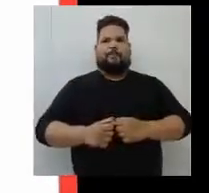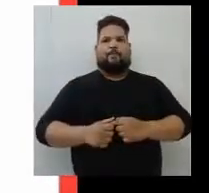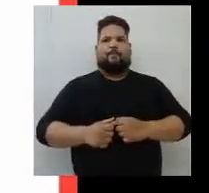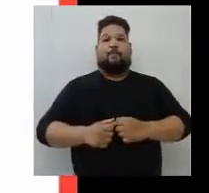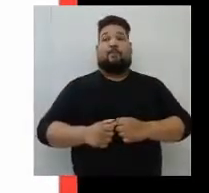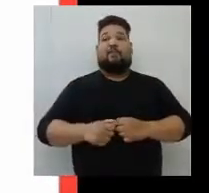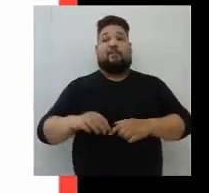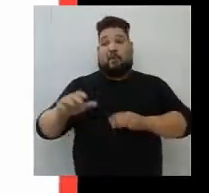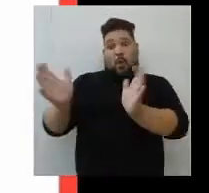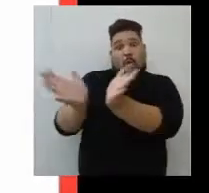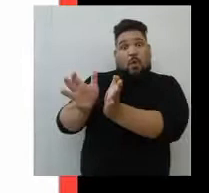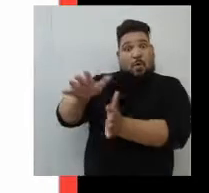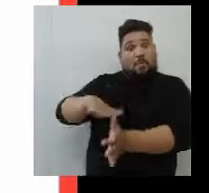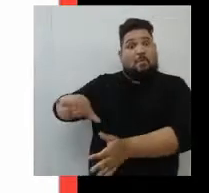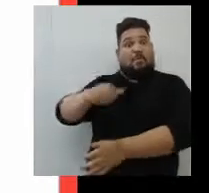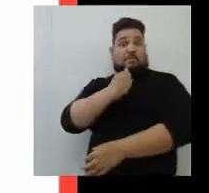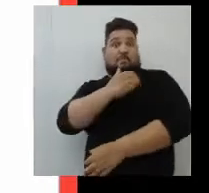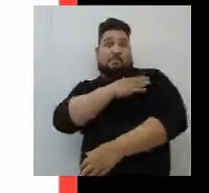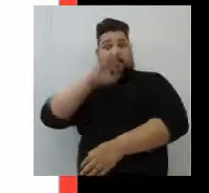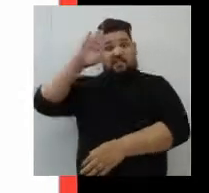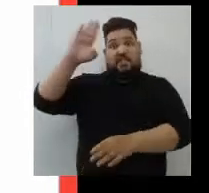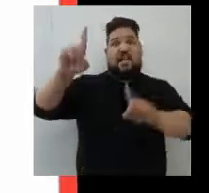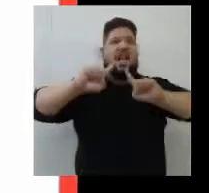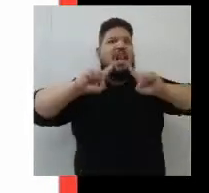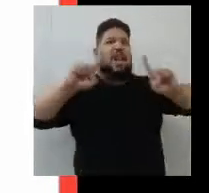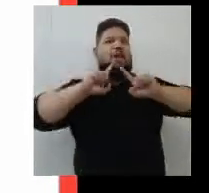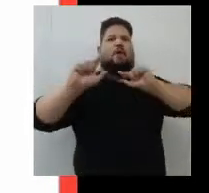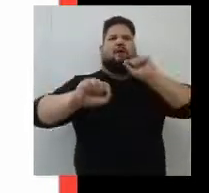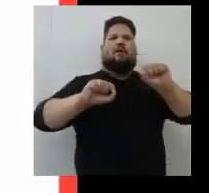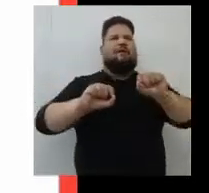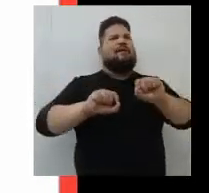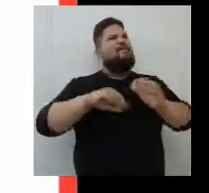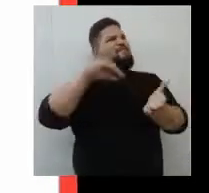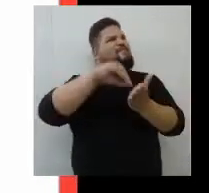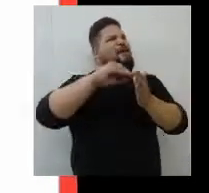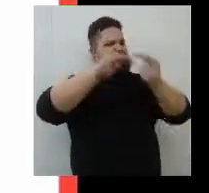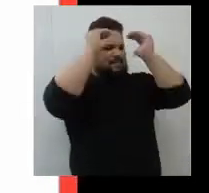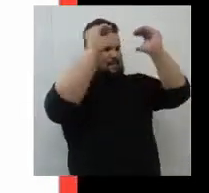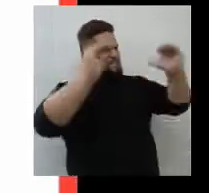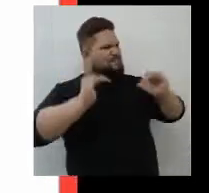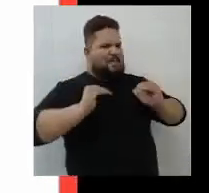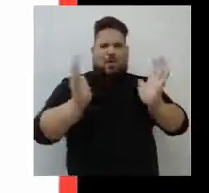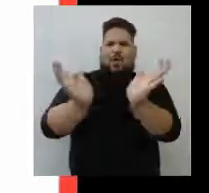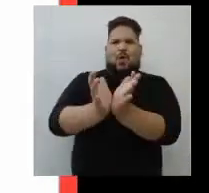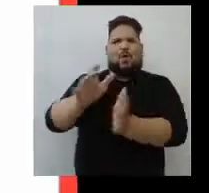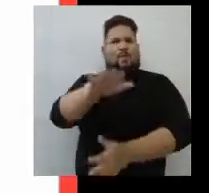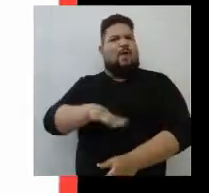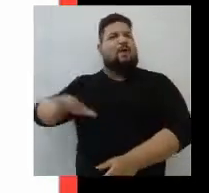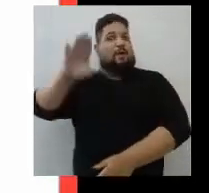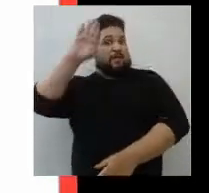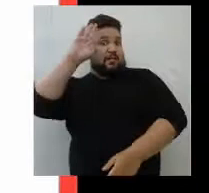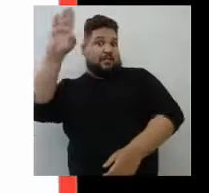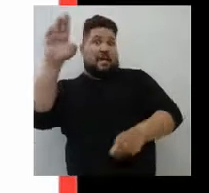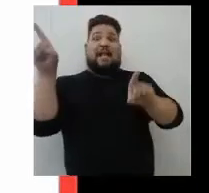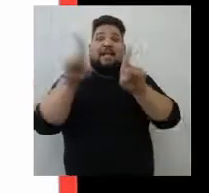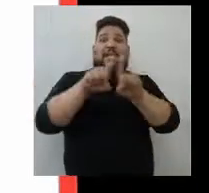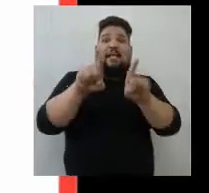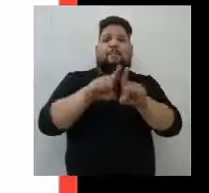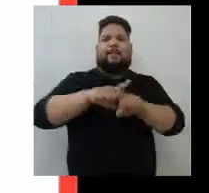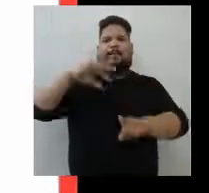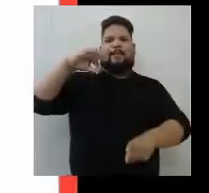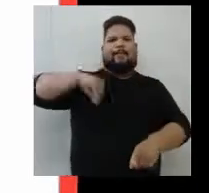Eles reclamavam de quê? Exército desprestigiado pelo governo. Baixos soldos, baixos